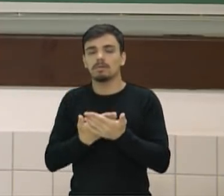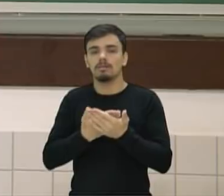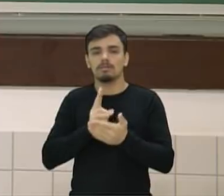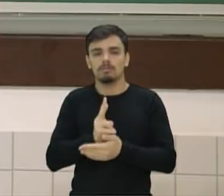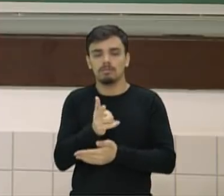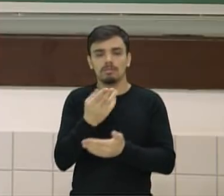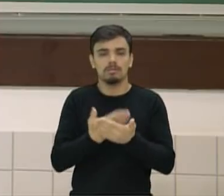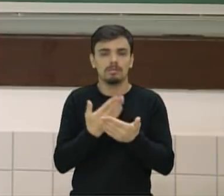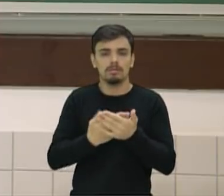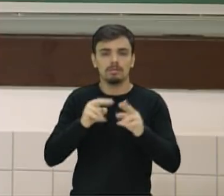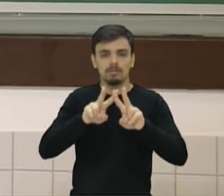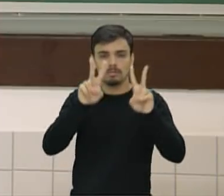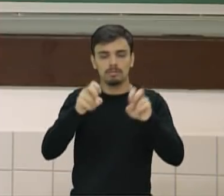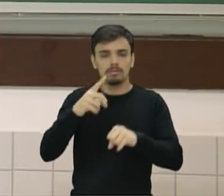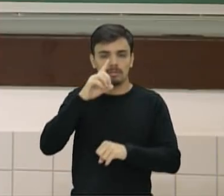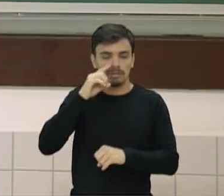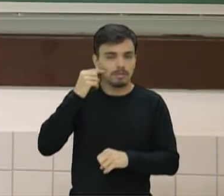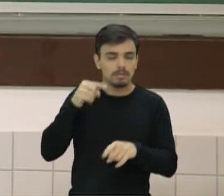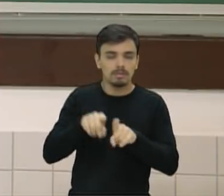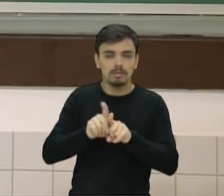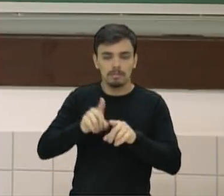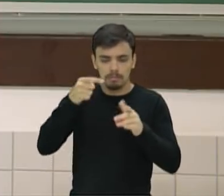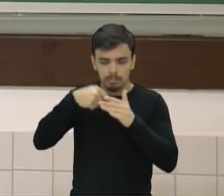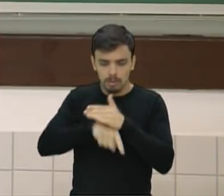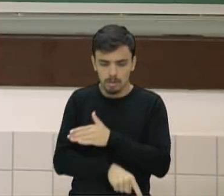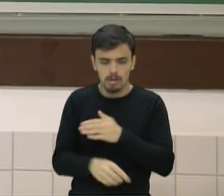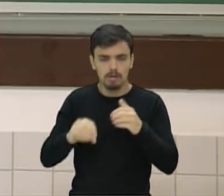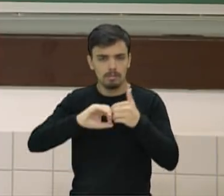estudar a teoria do Durkheim e aprofundar sobre a